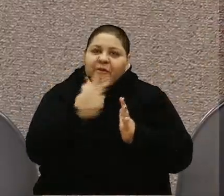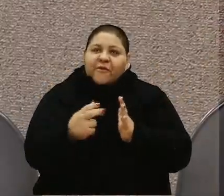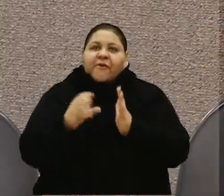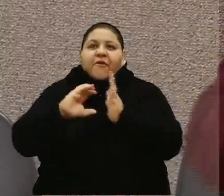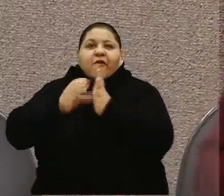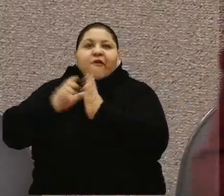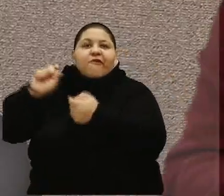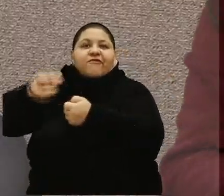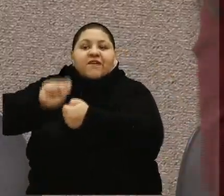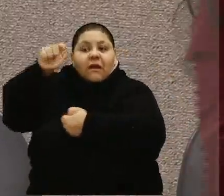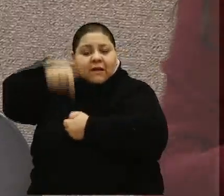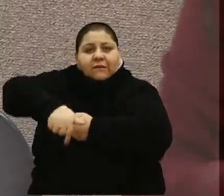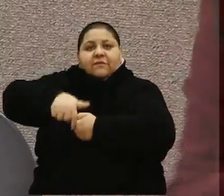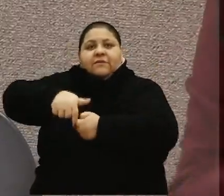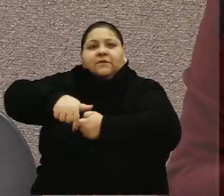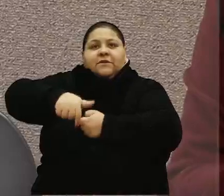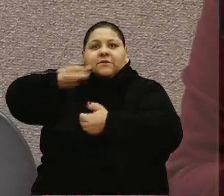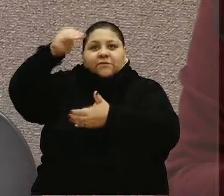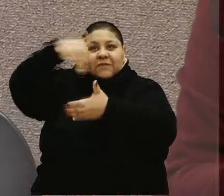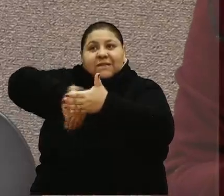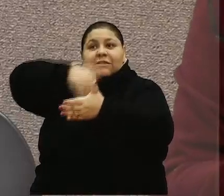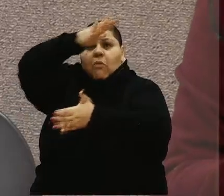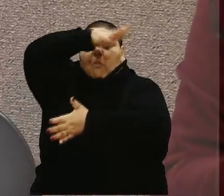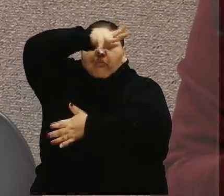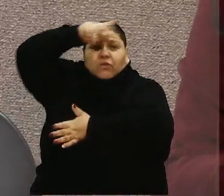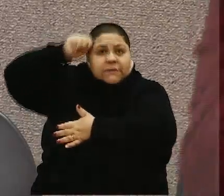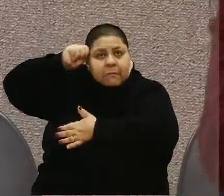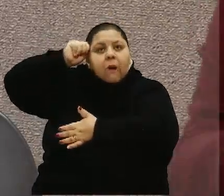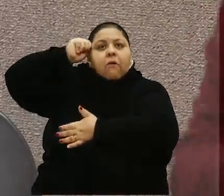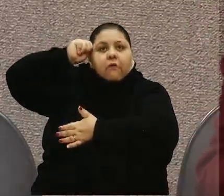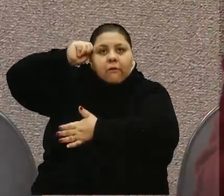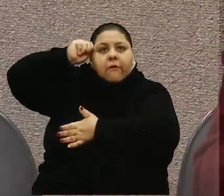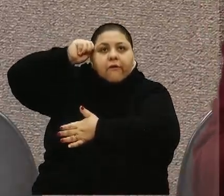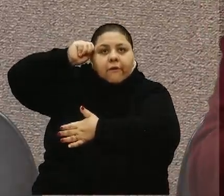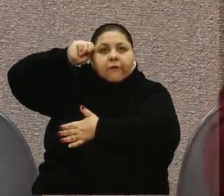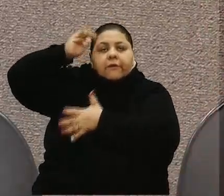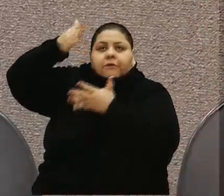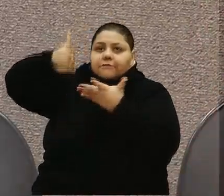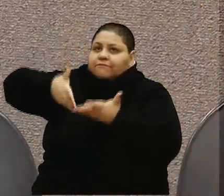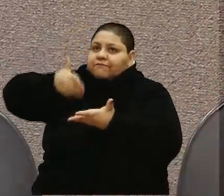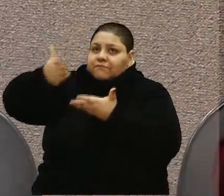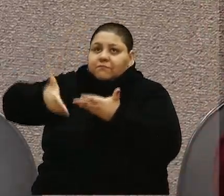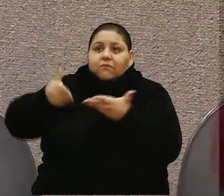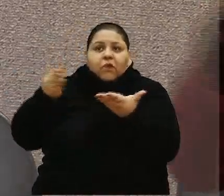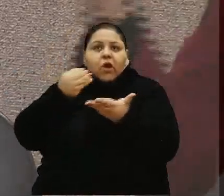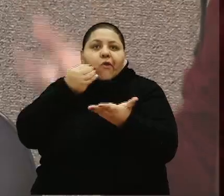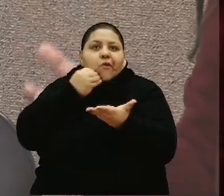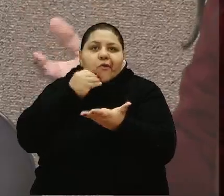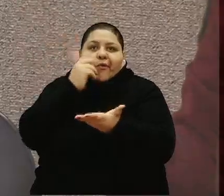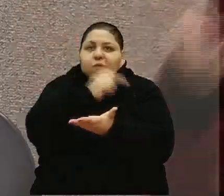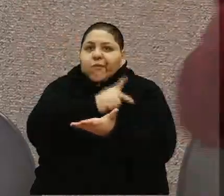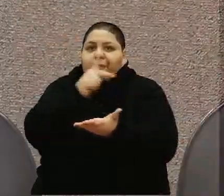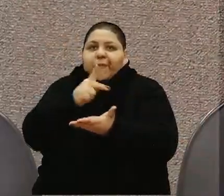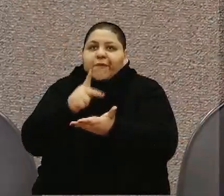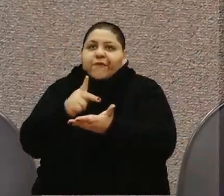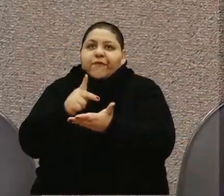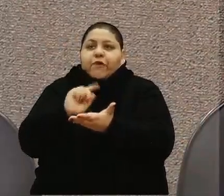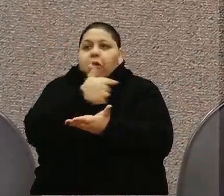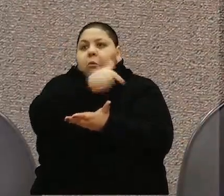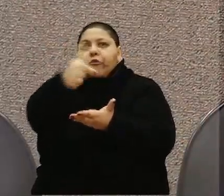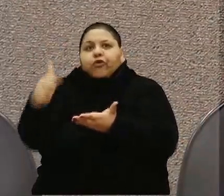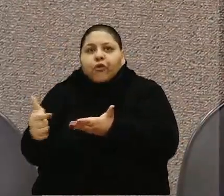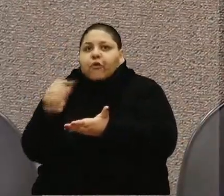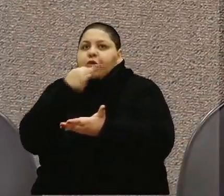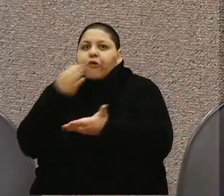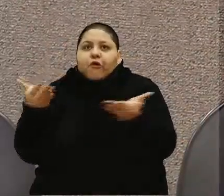partidos fizeram aqui na eleição municipal, que claramente fica óbvio que o PP estava lá do outro lado, agora está desse